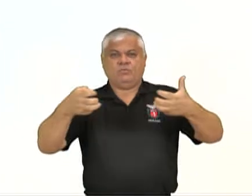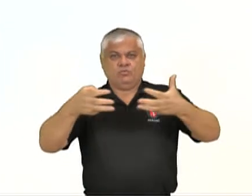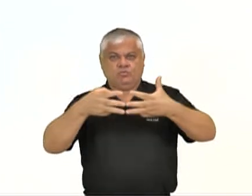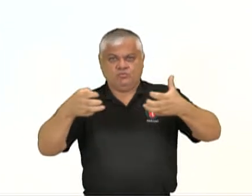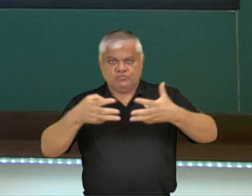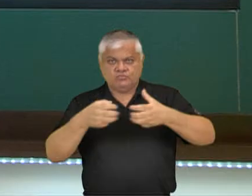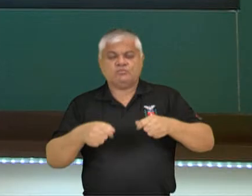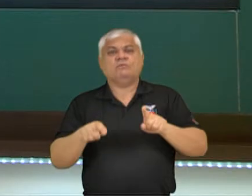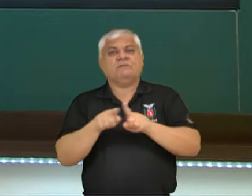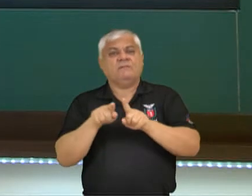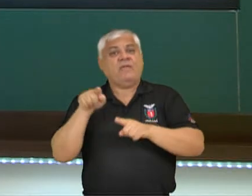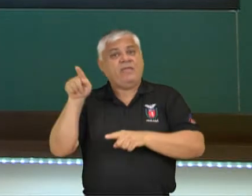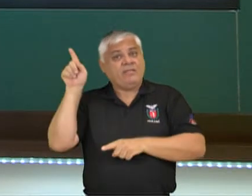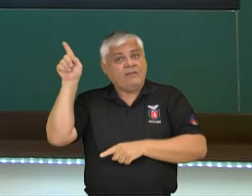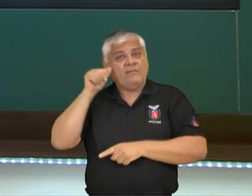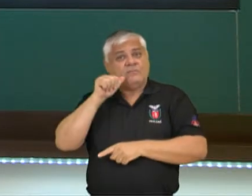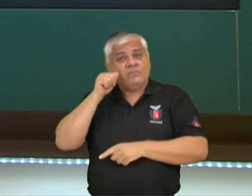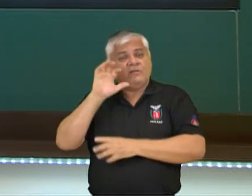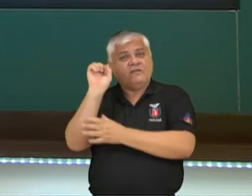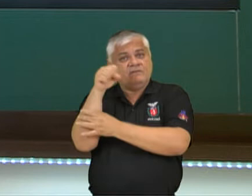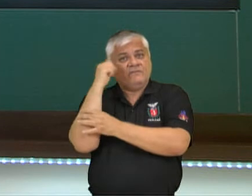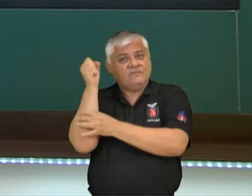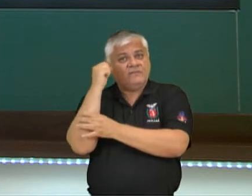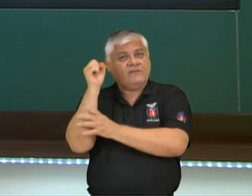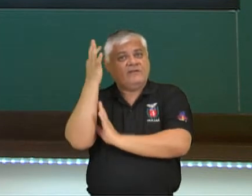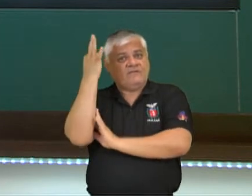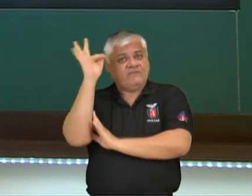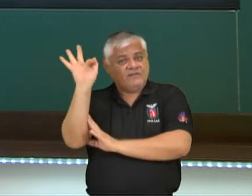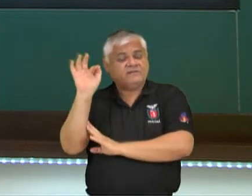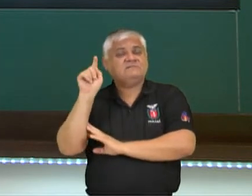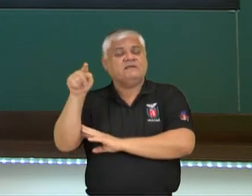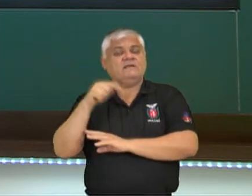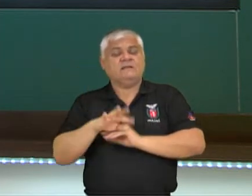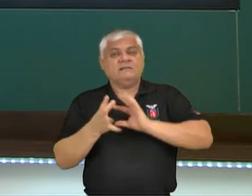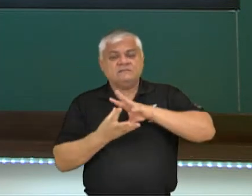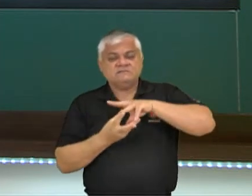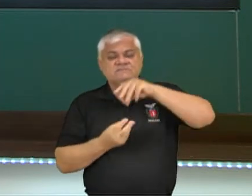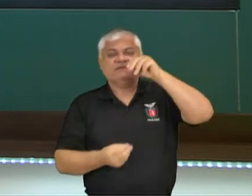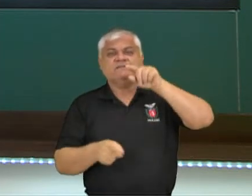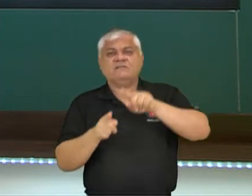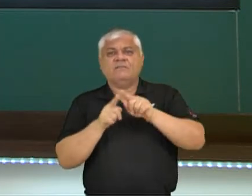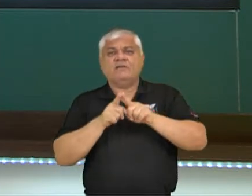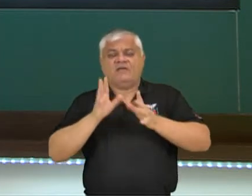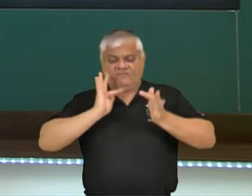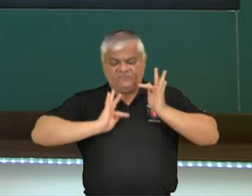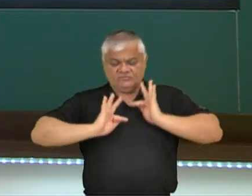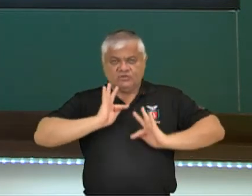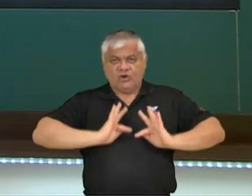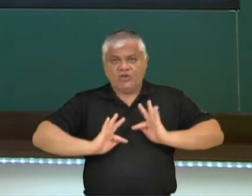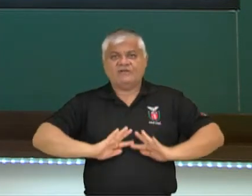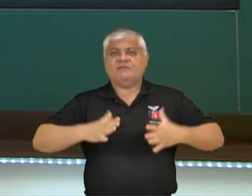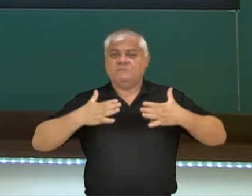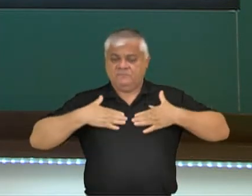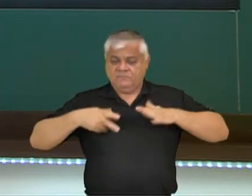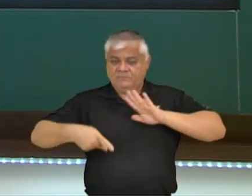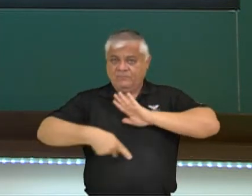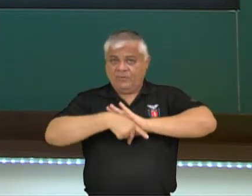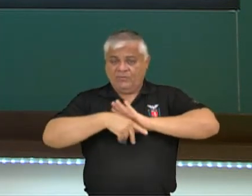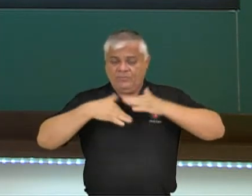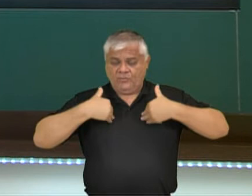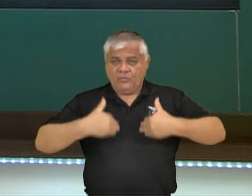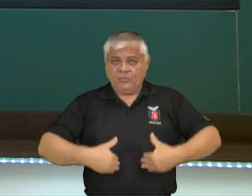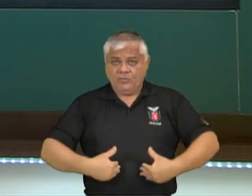essa fisioterapeuta francesa, criadora do método, explica, então, é uma lei fisiológica. Uma vez que se relaxa um lado